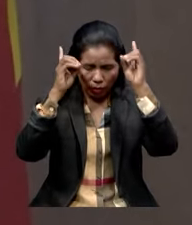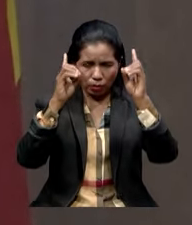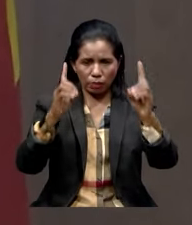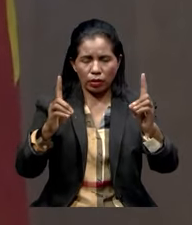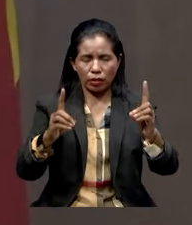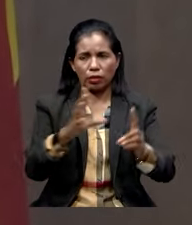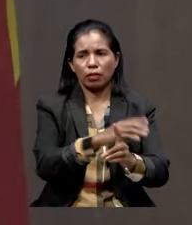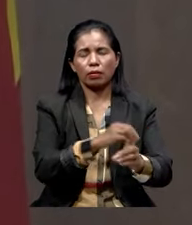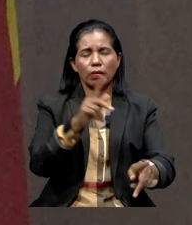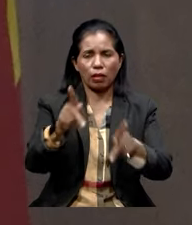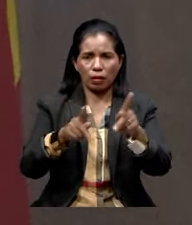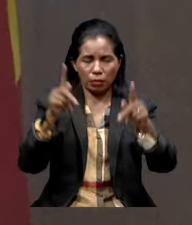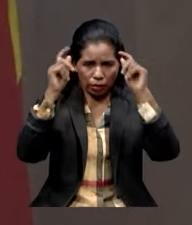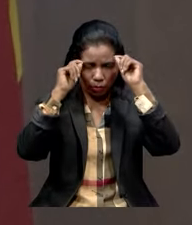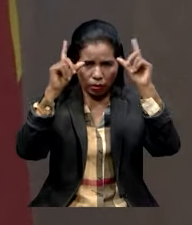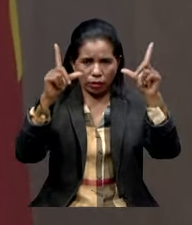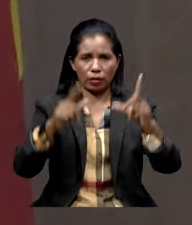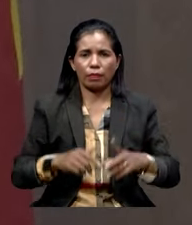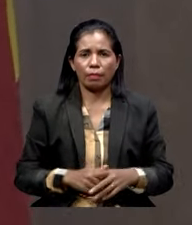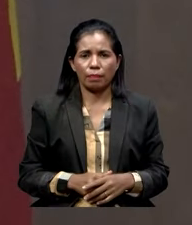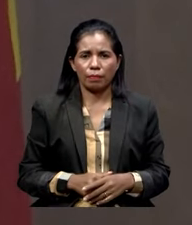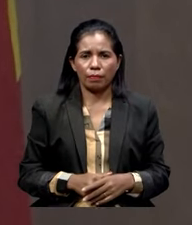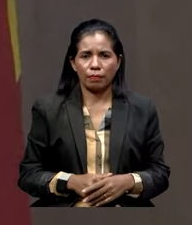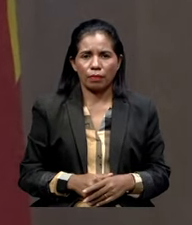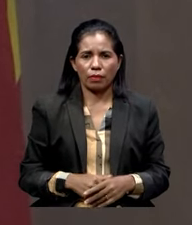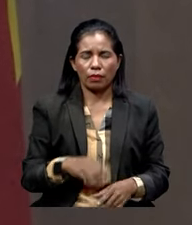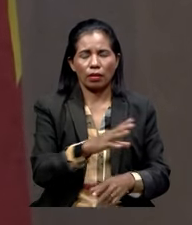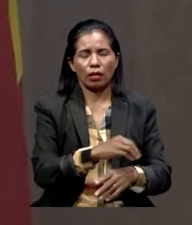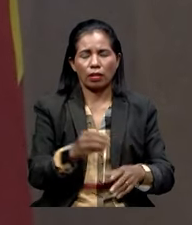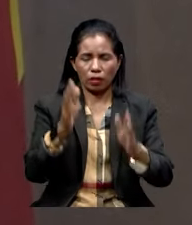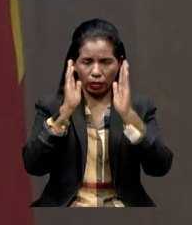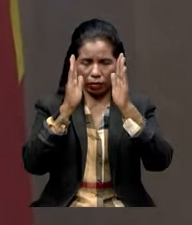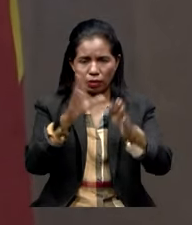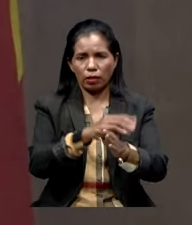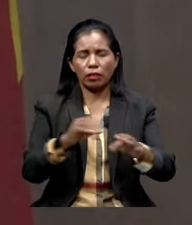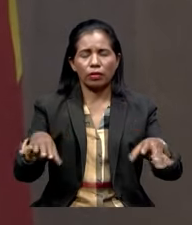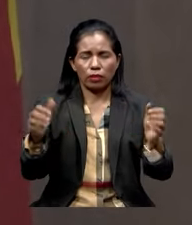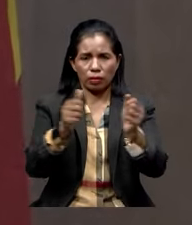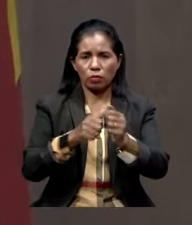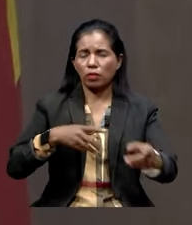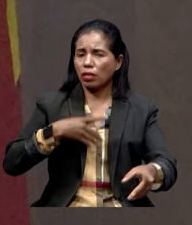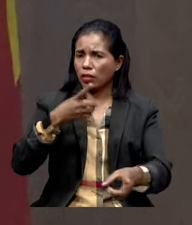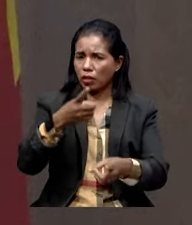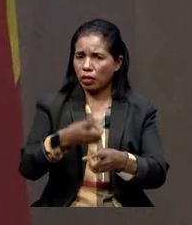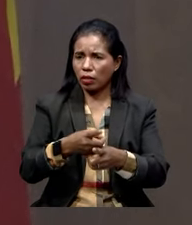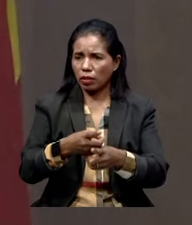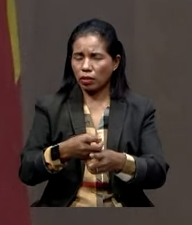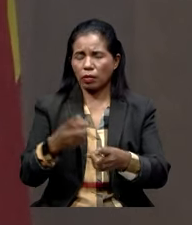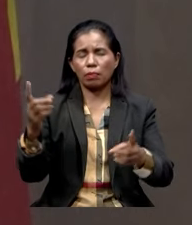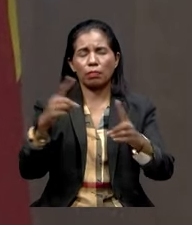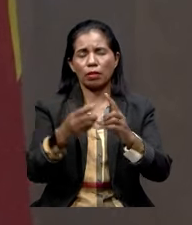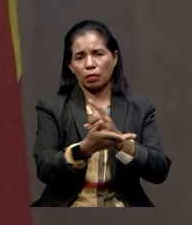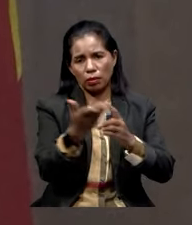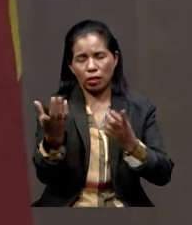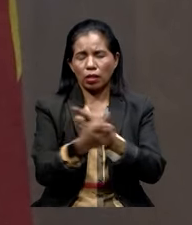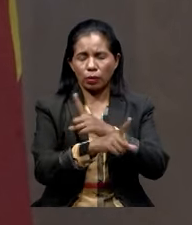incansável do povo timorense. A coragem de exigir o reconhecimento dos seus direitos e das suas liberdades